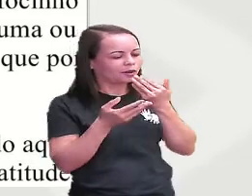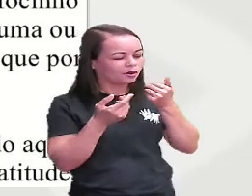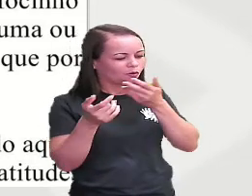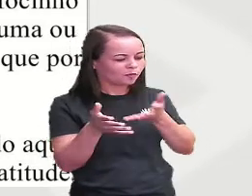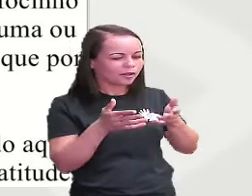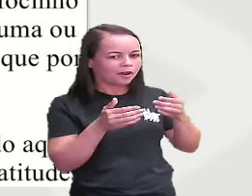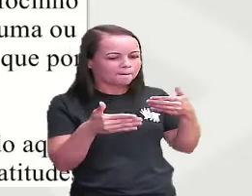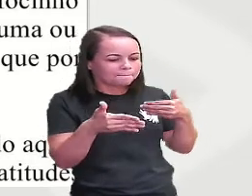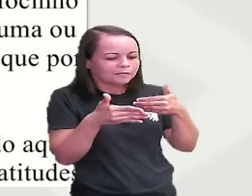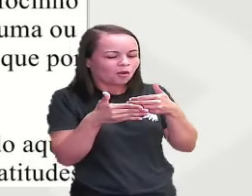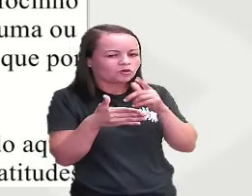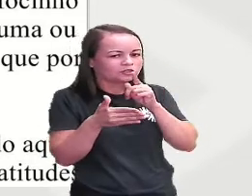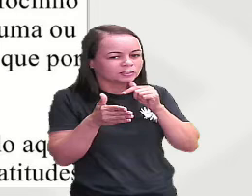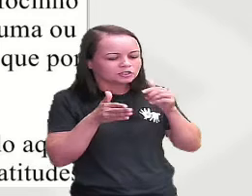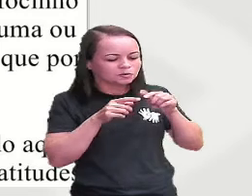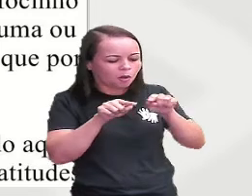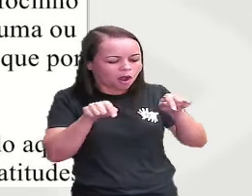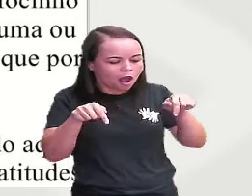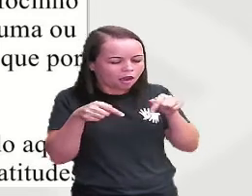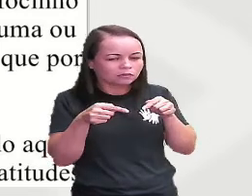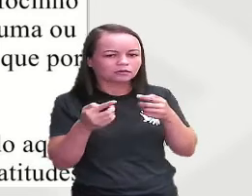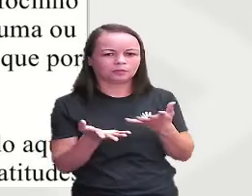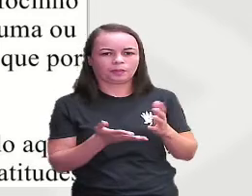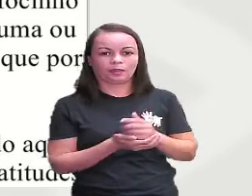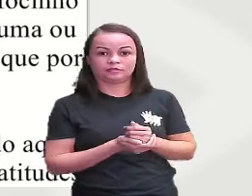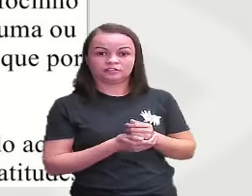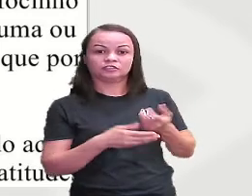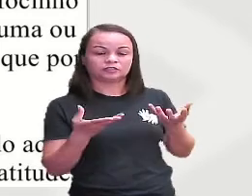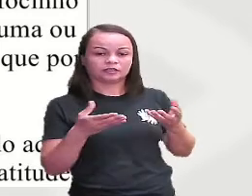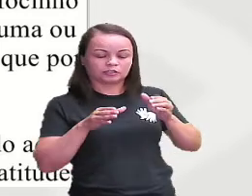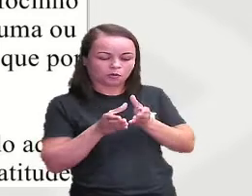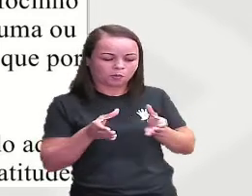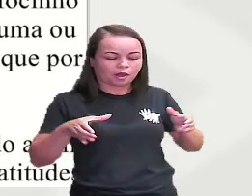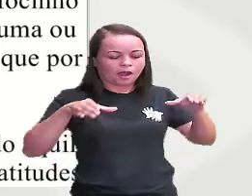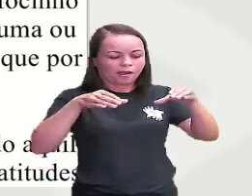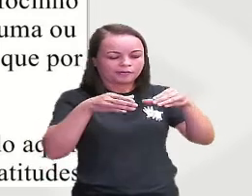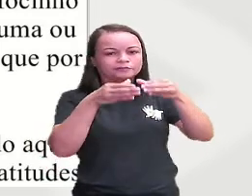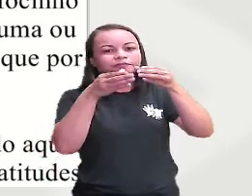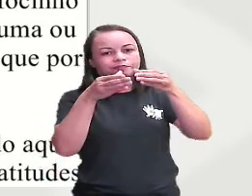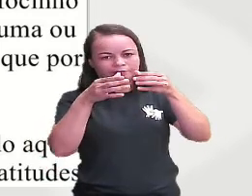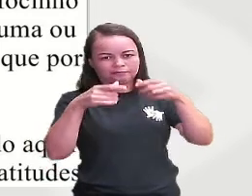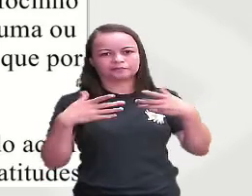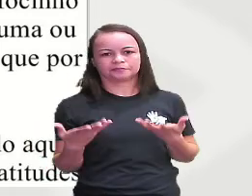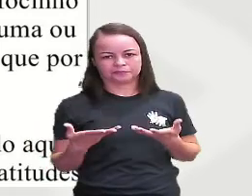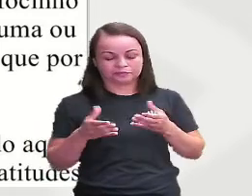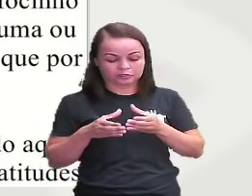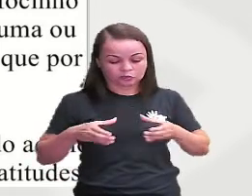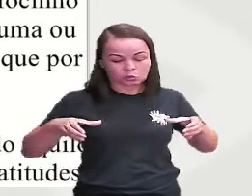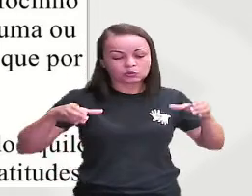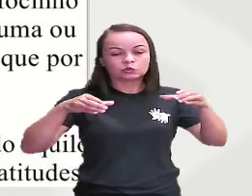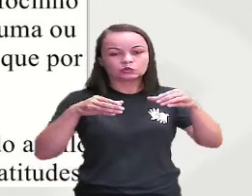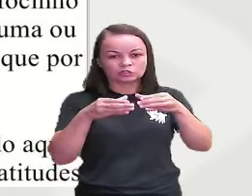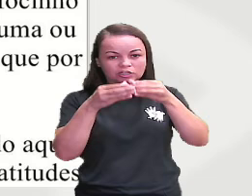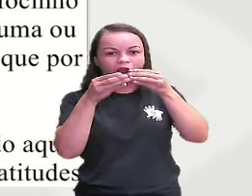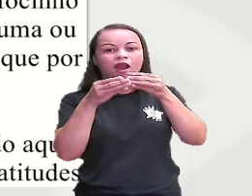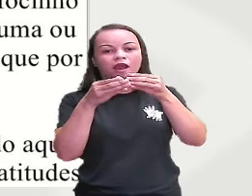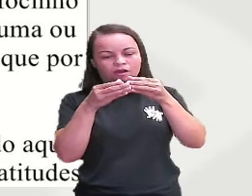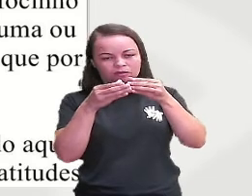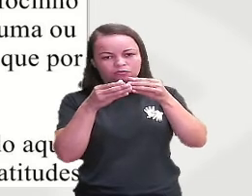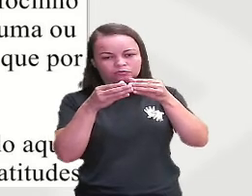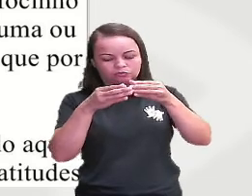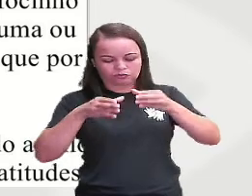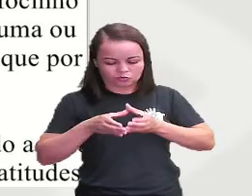lhe servindo sopa num prato, né, num jarro, quer dizer, não foi num prato, já foi num jarro